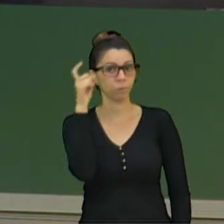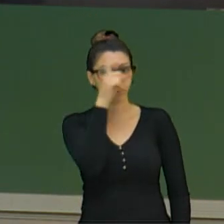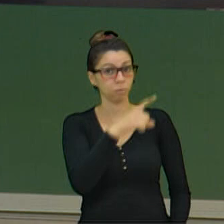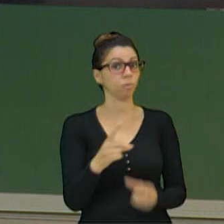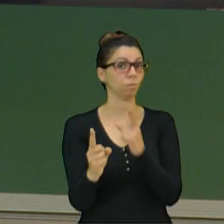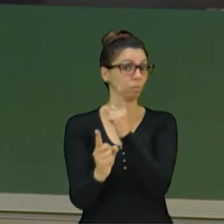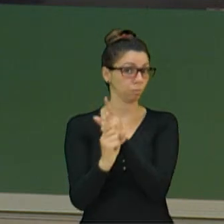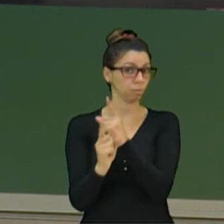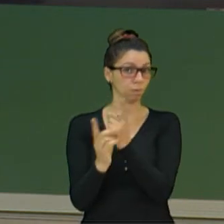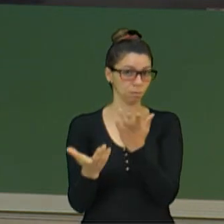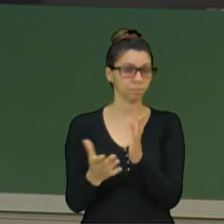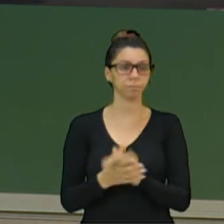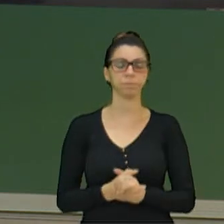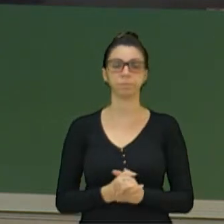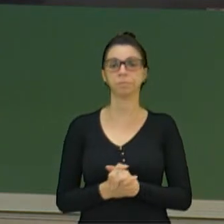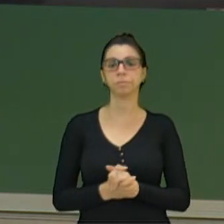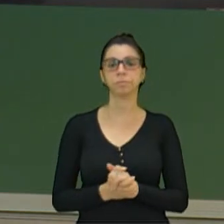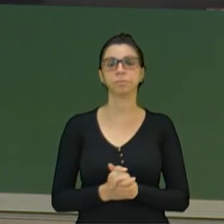você encontrar.